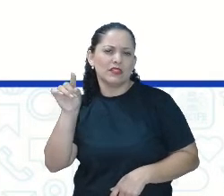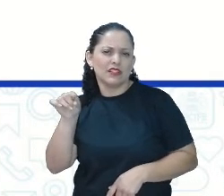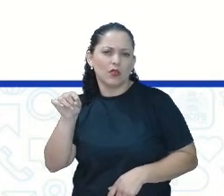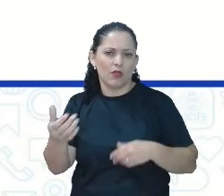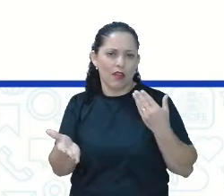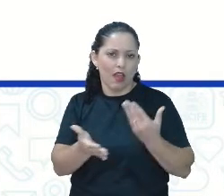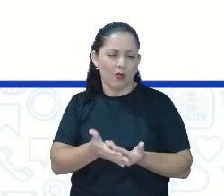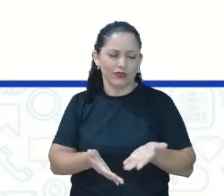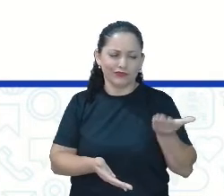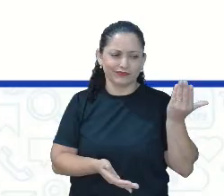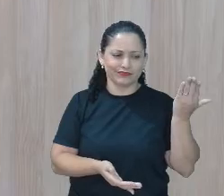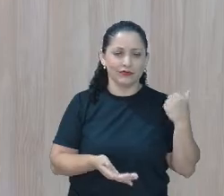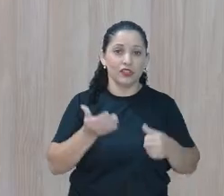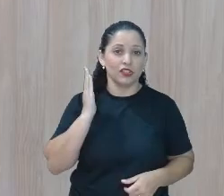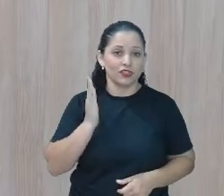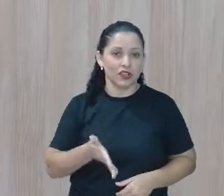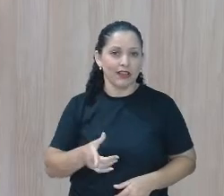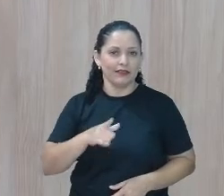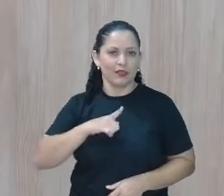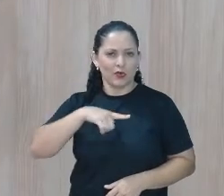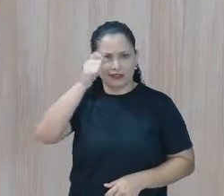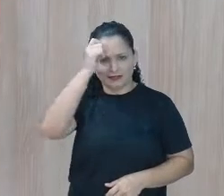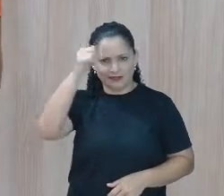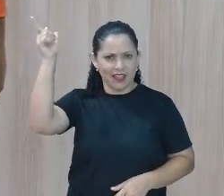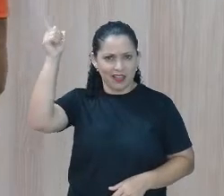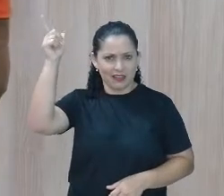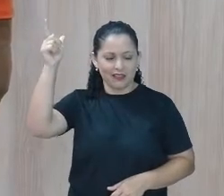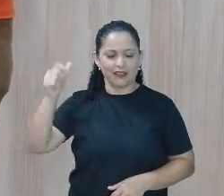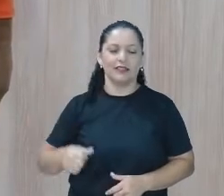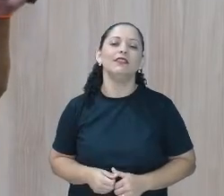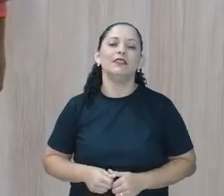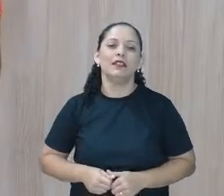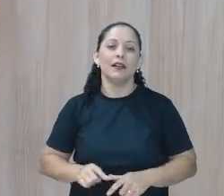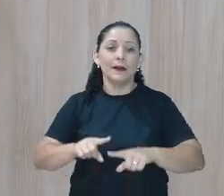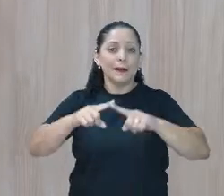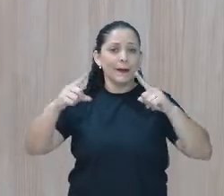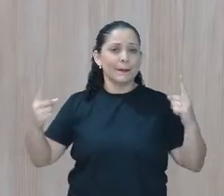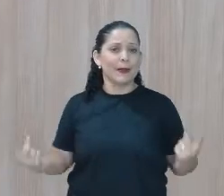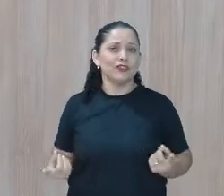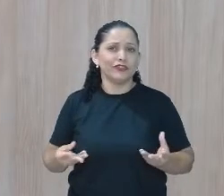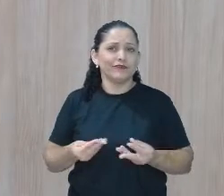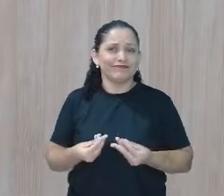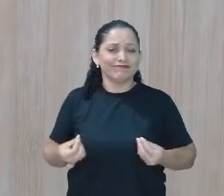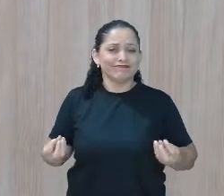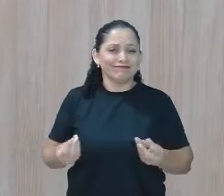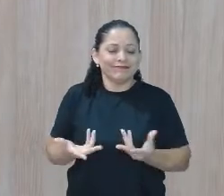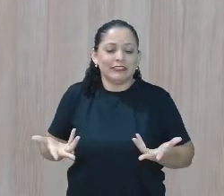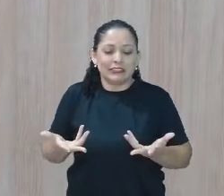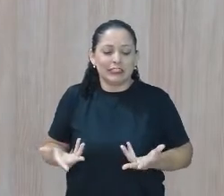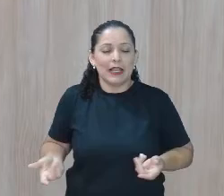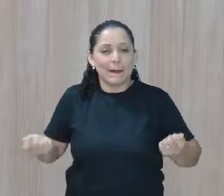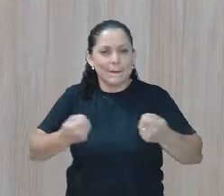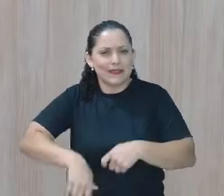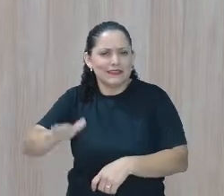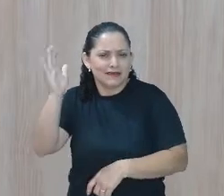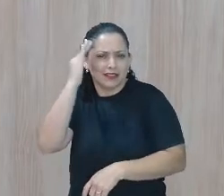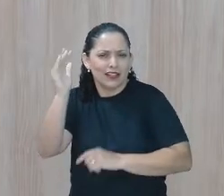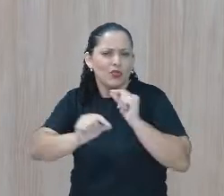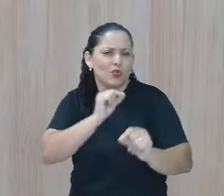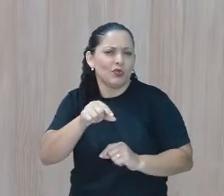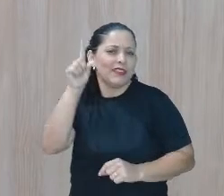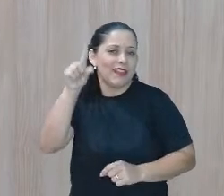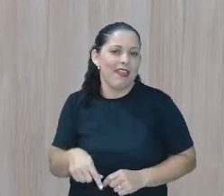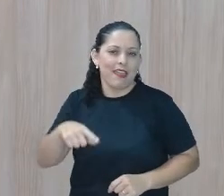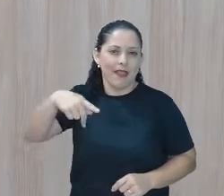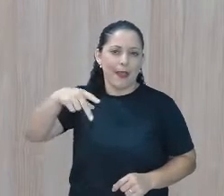aulas passadas, você já tem essa ideia de proporção, tá? Mas você não entende que você está fazendo uma